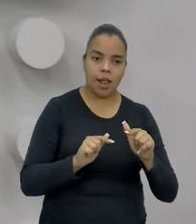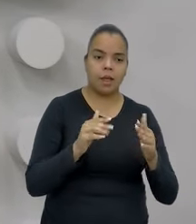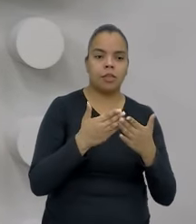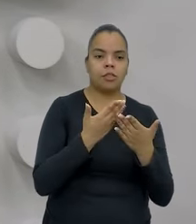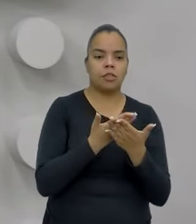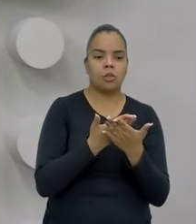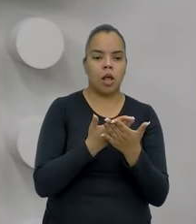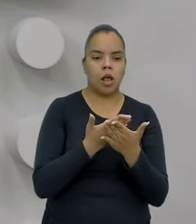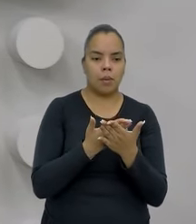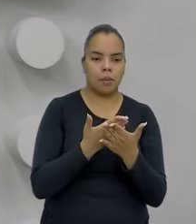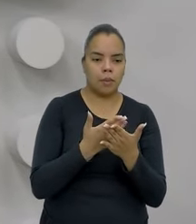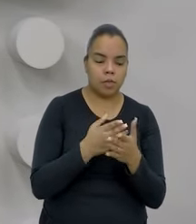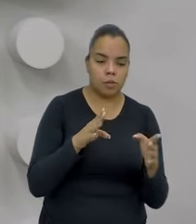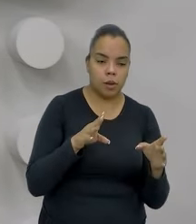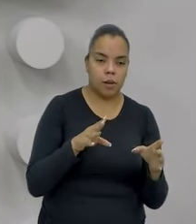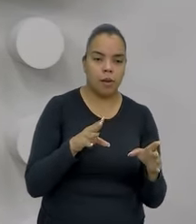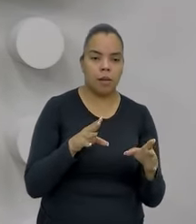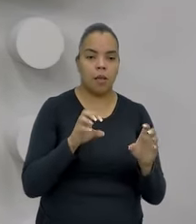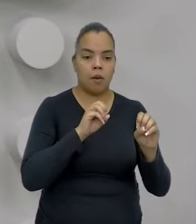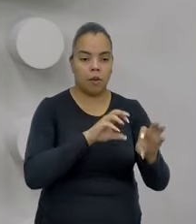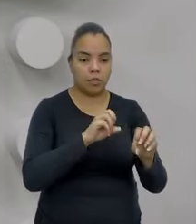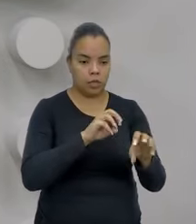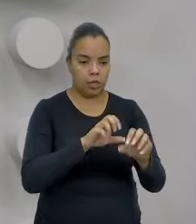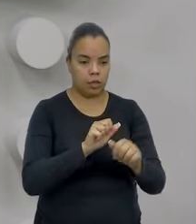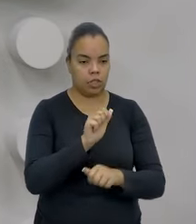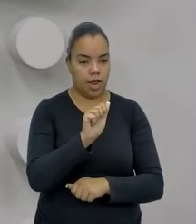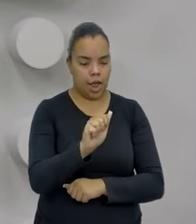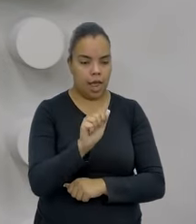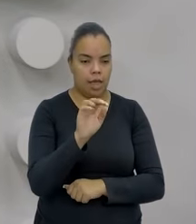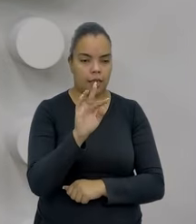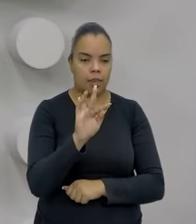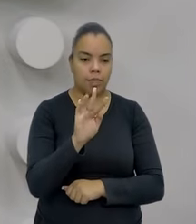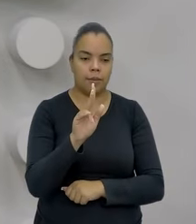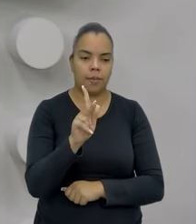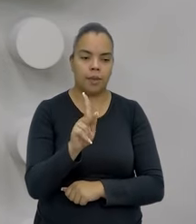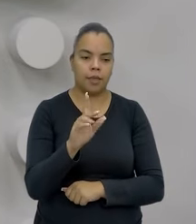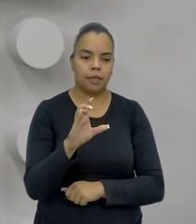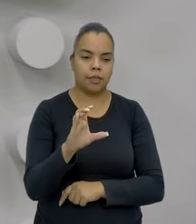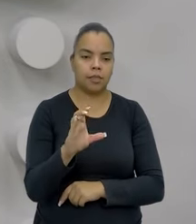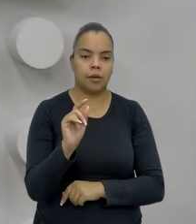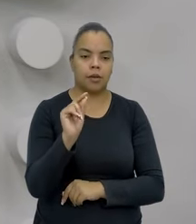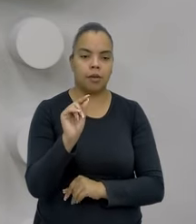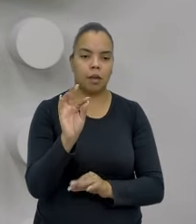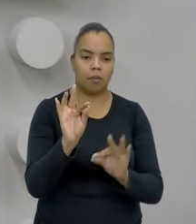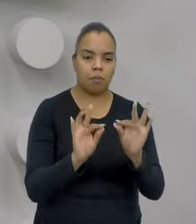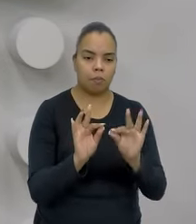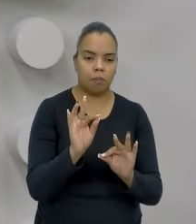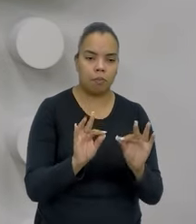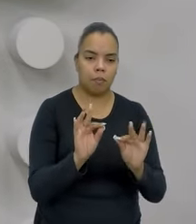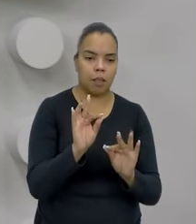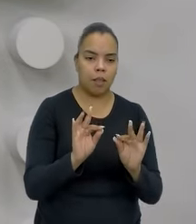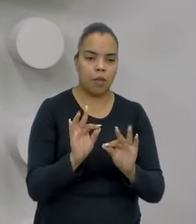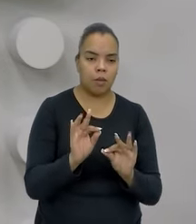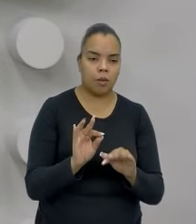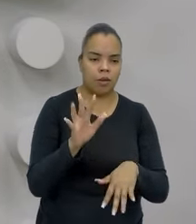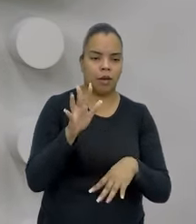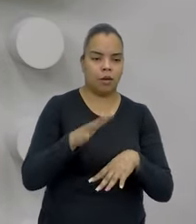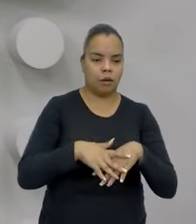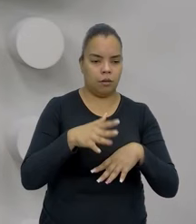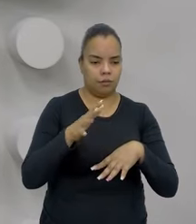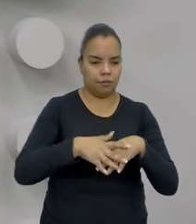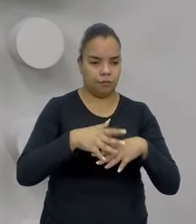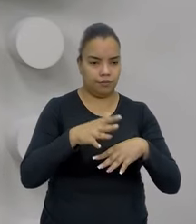mais uma formação da TPC hoje o tema muito especial multiplano o ensino de matemática no